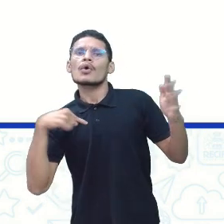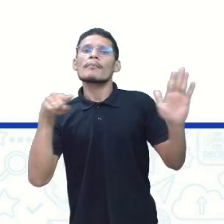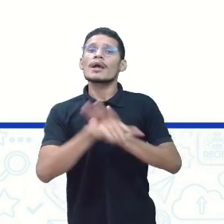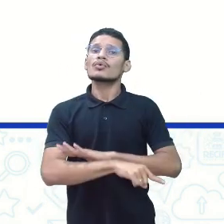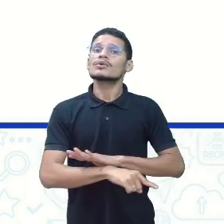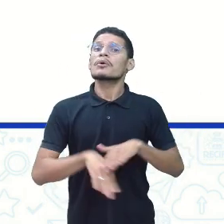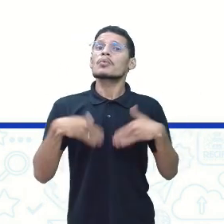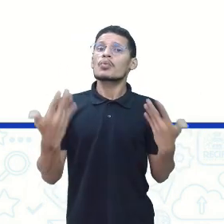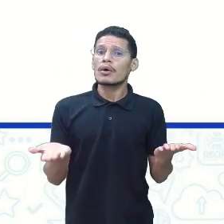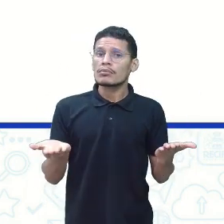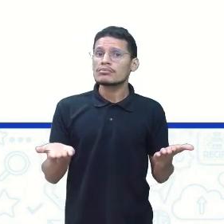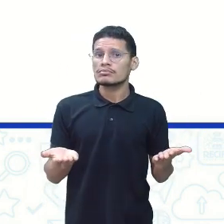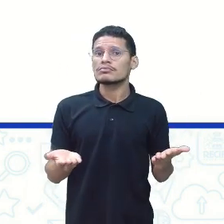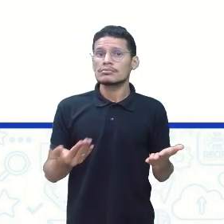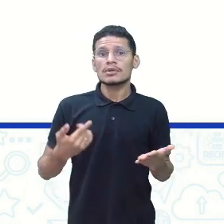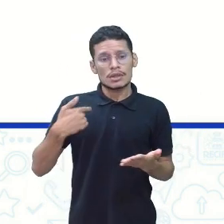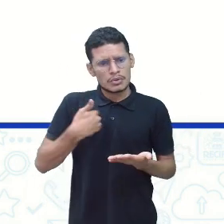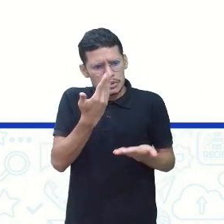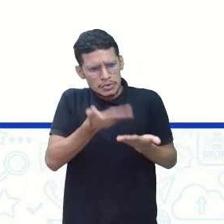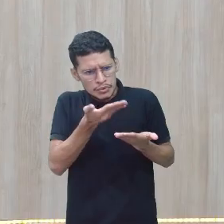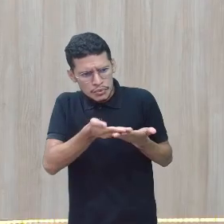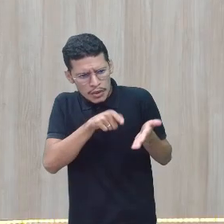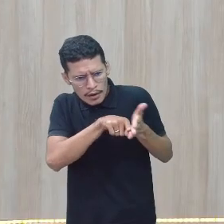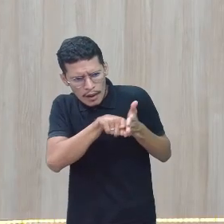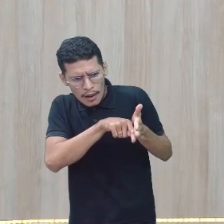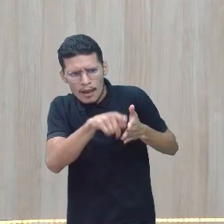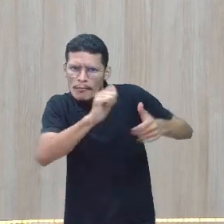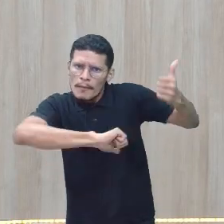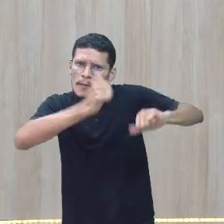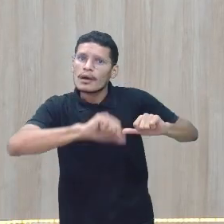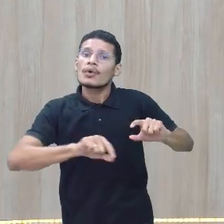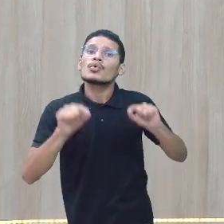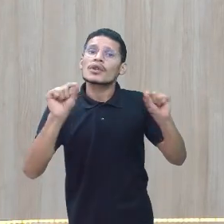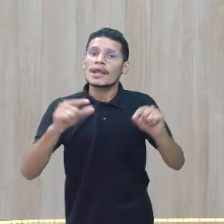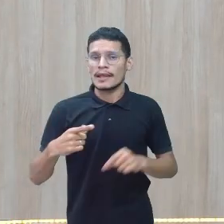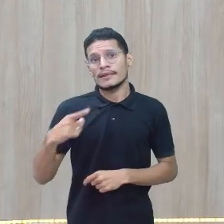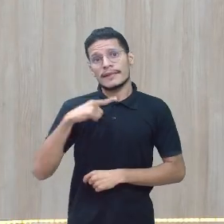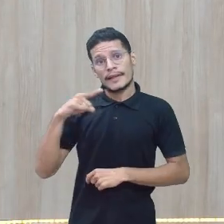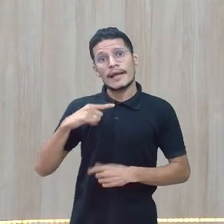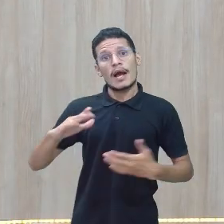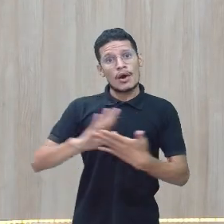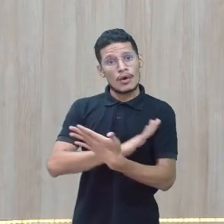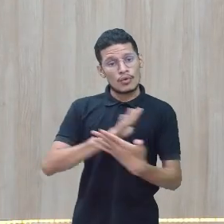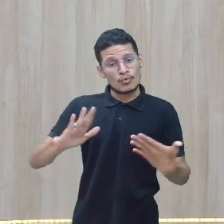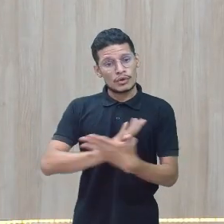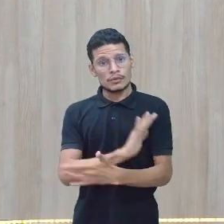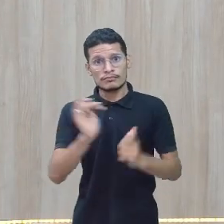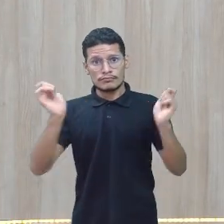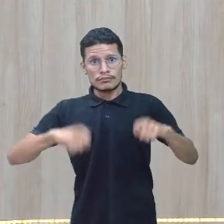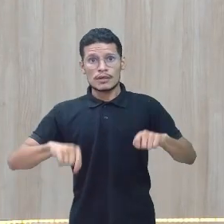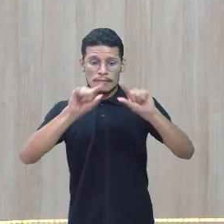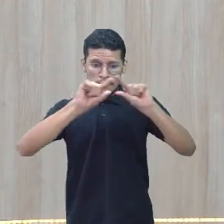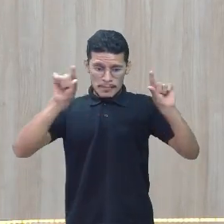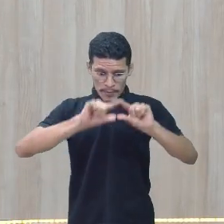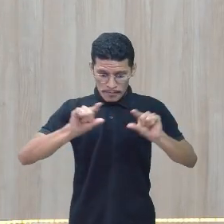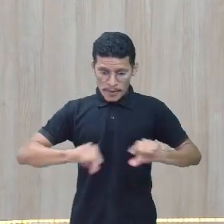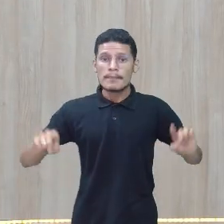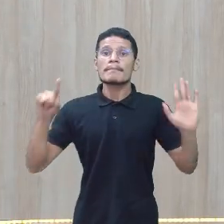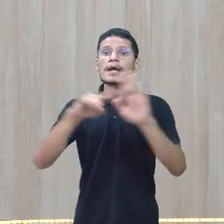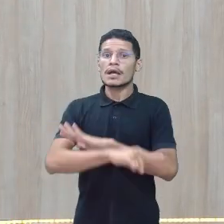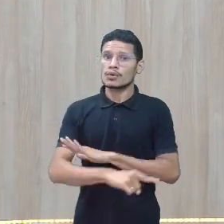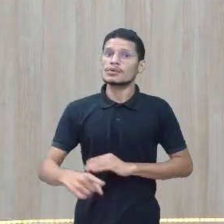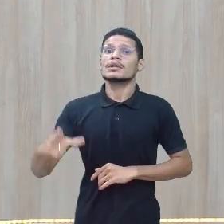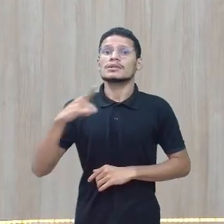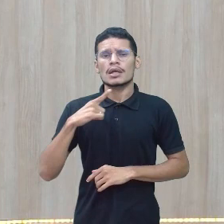perguntar? Quais são as coisas que eu posso estudar? Aqui a gente tem uma noção de possibilidades de perguntas, tá, gente?